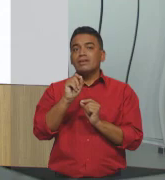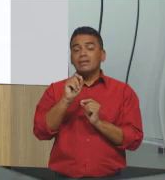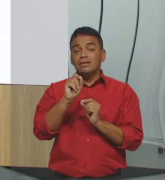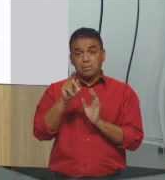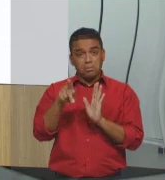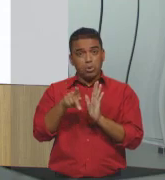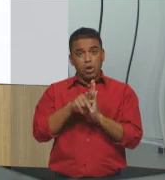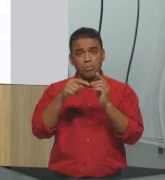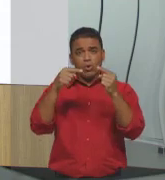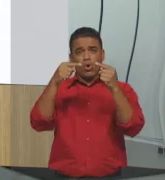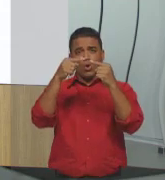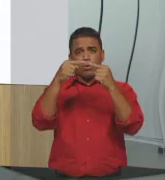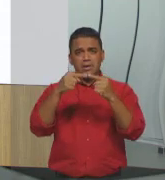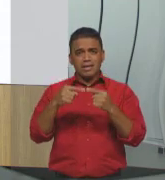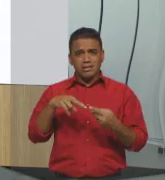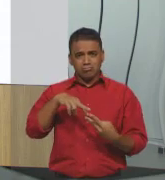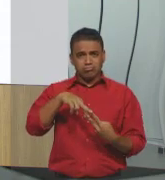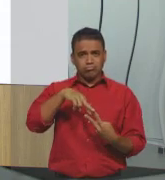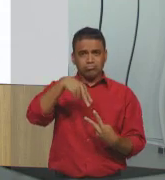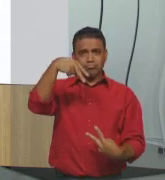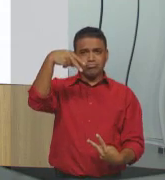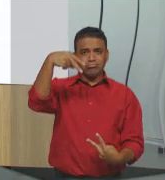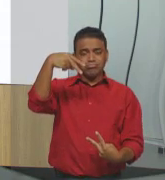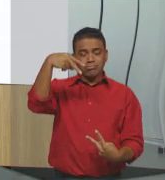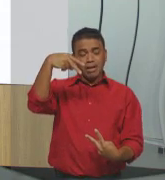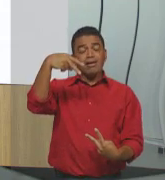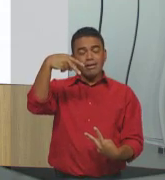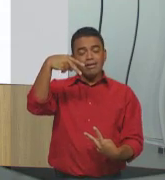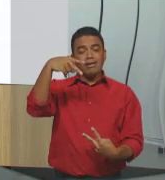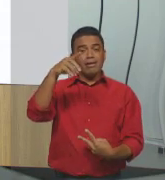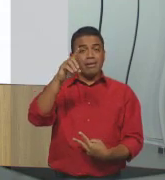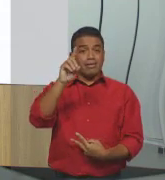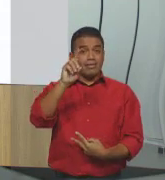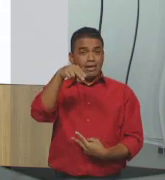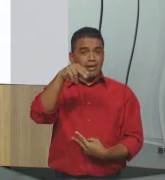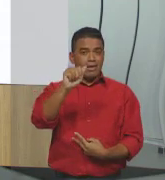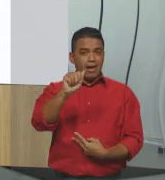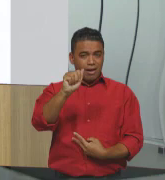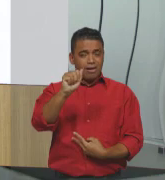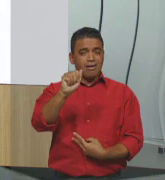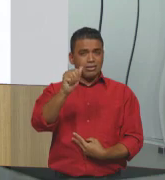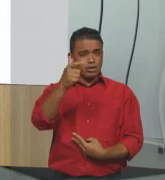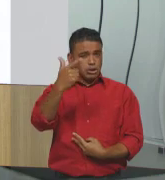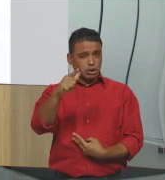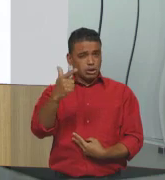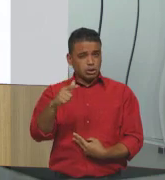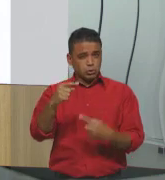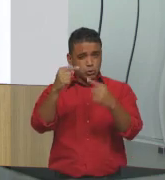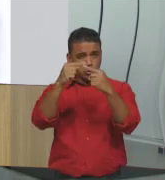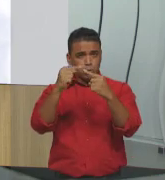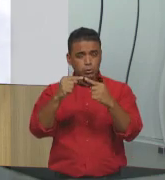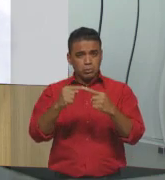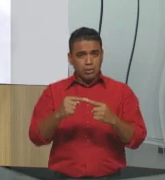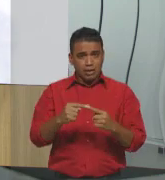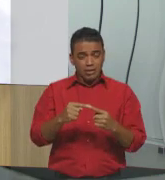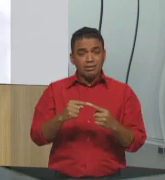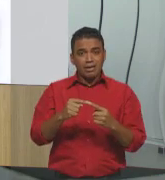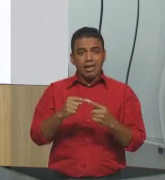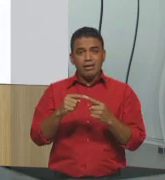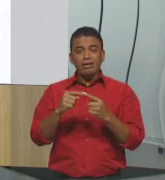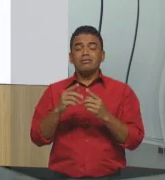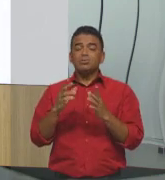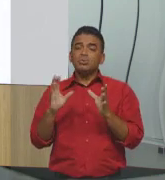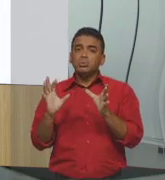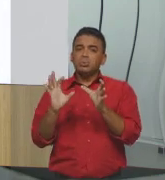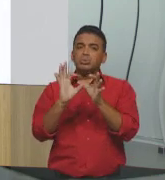A recombinação genética, criando então esse DNA recombinante para que ele possa se incorporar no